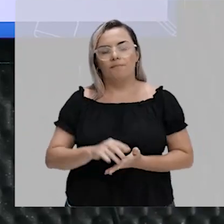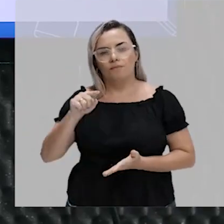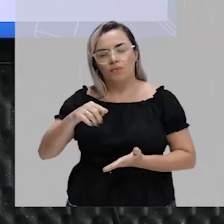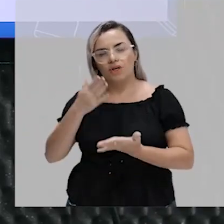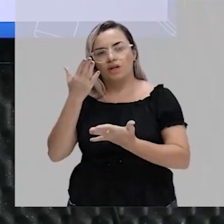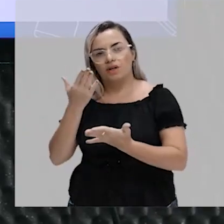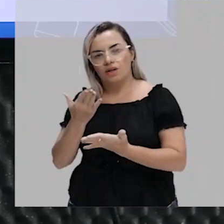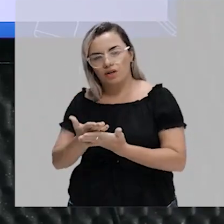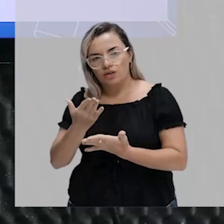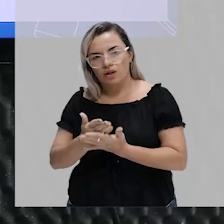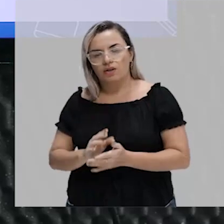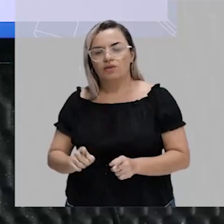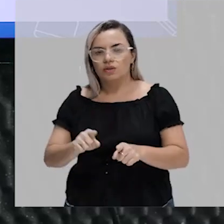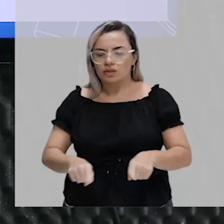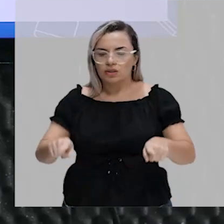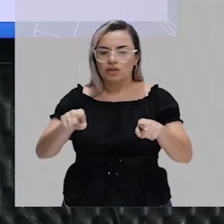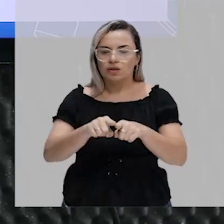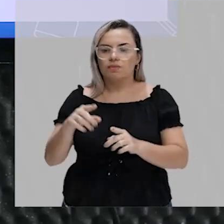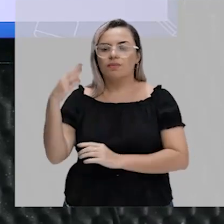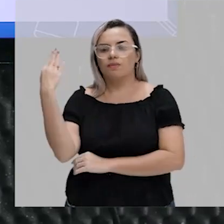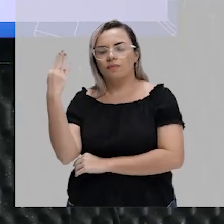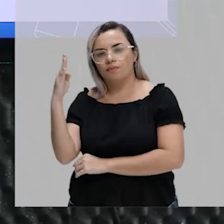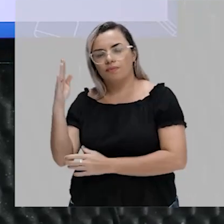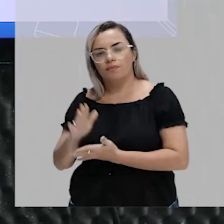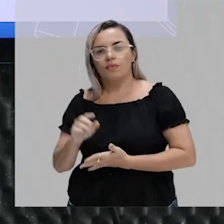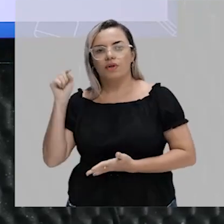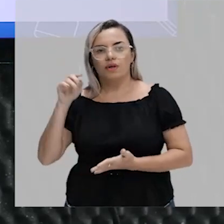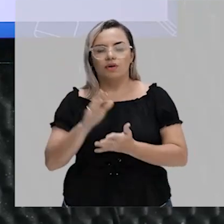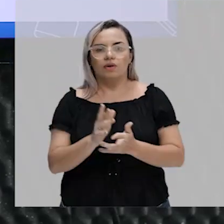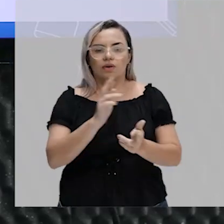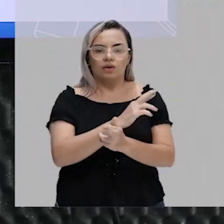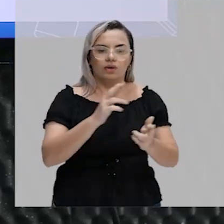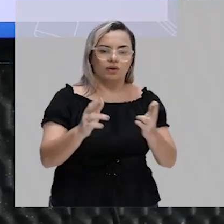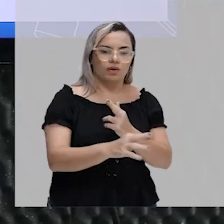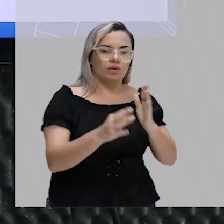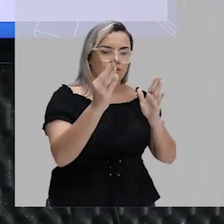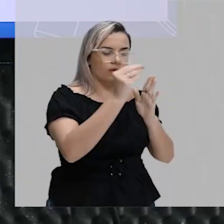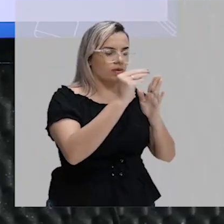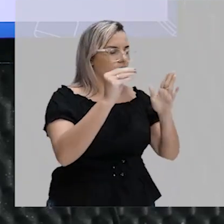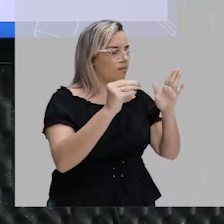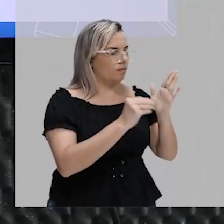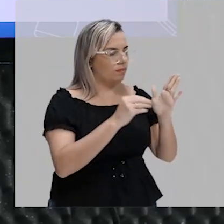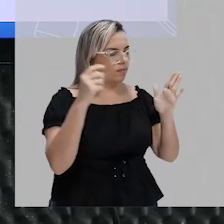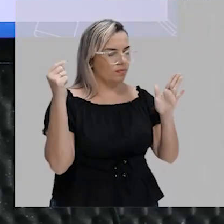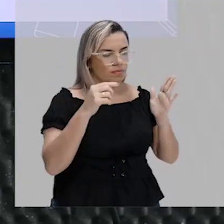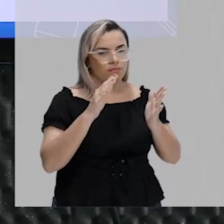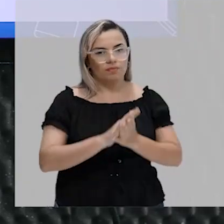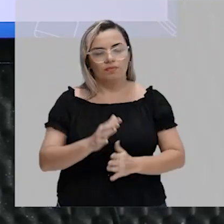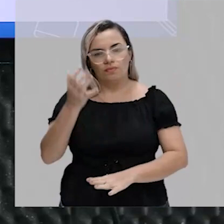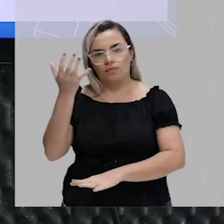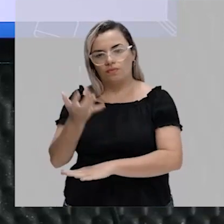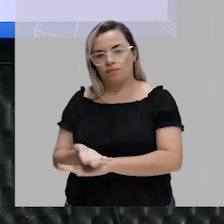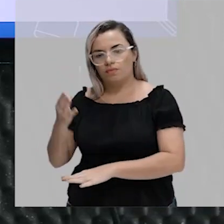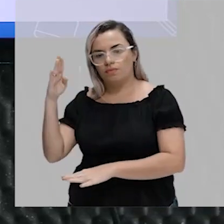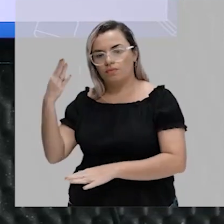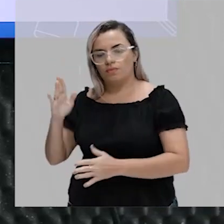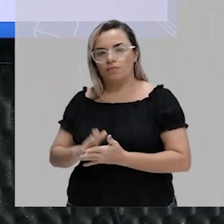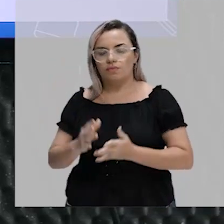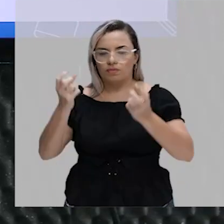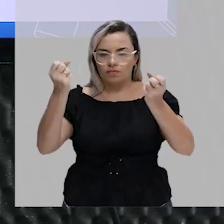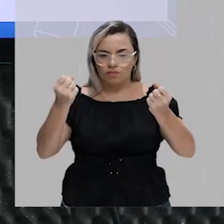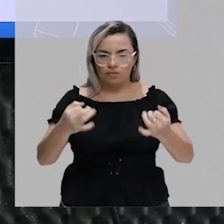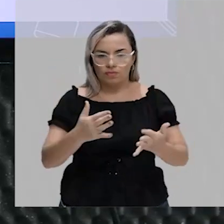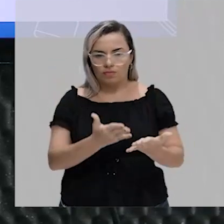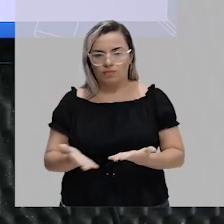biologia também. A gente vai entender um pouco qual é a relação que esse assunto tem com a disciplina de biologia. A gente vai falar